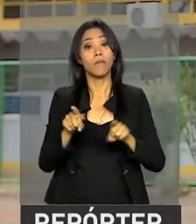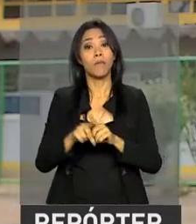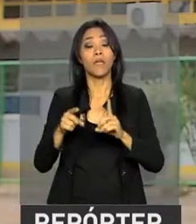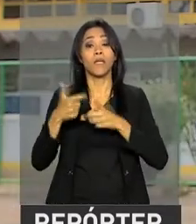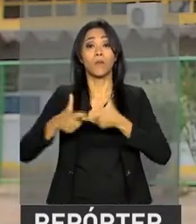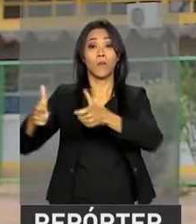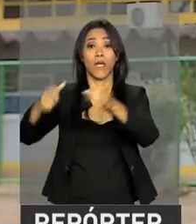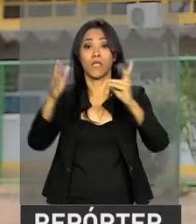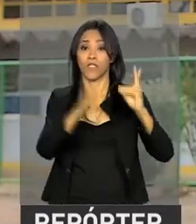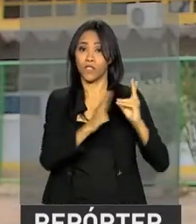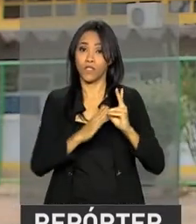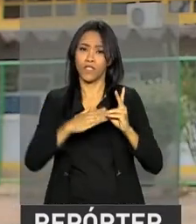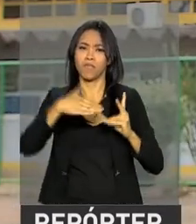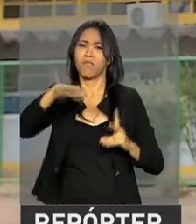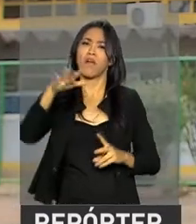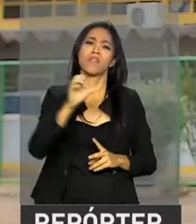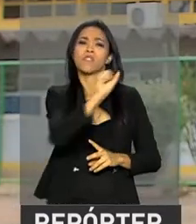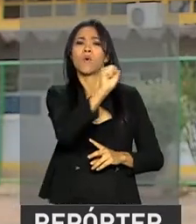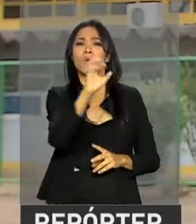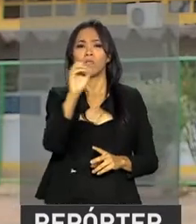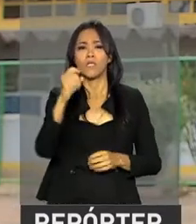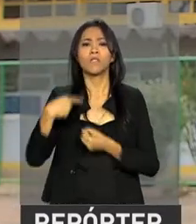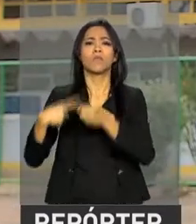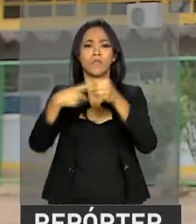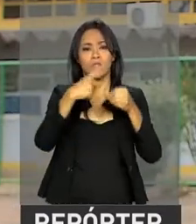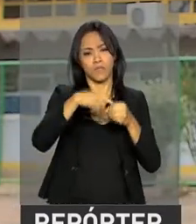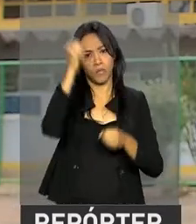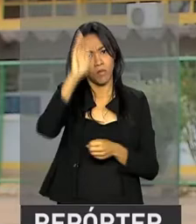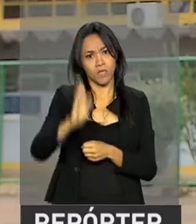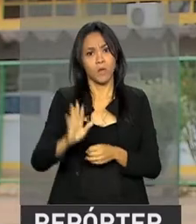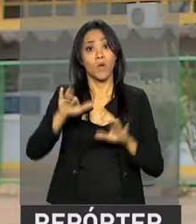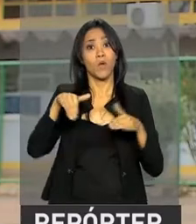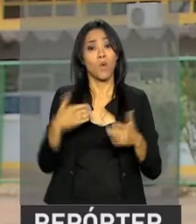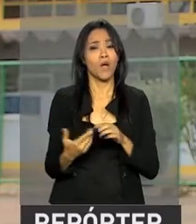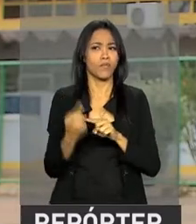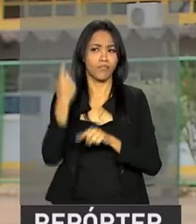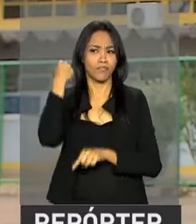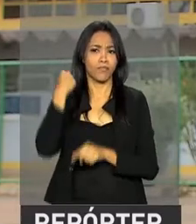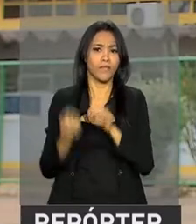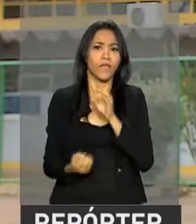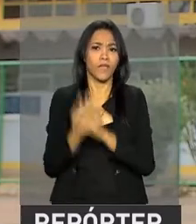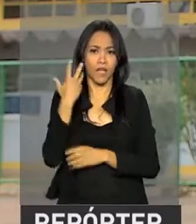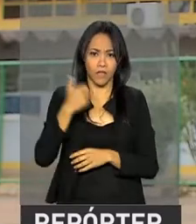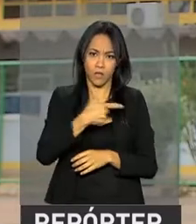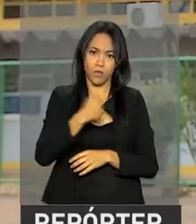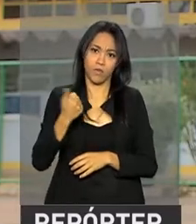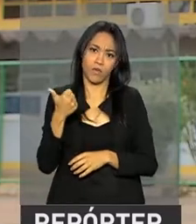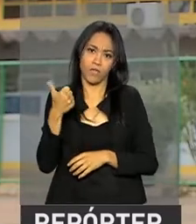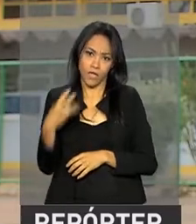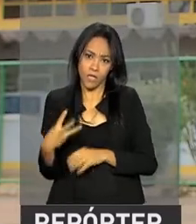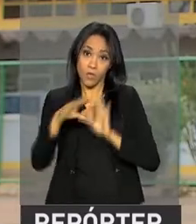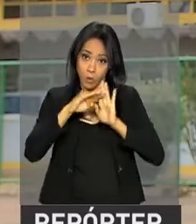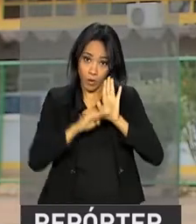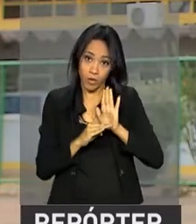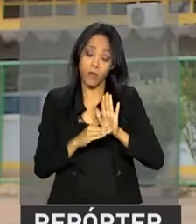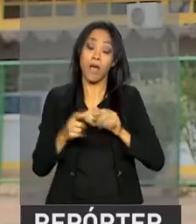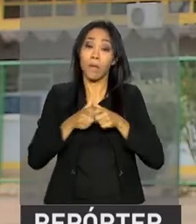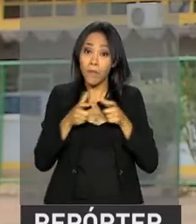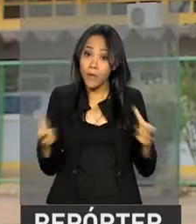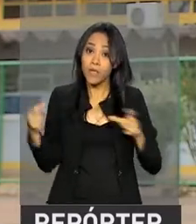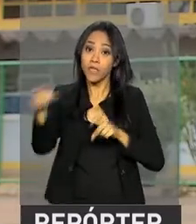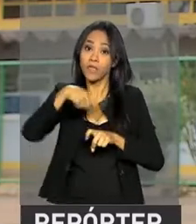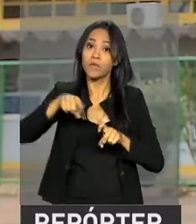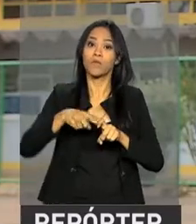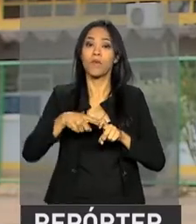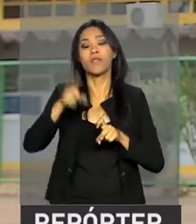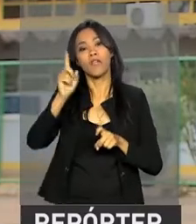mais de 800 municípios de todo o país. Quando o programa foi criado em 2013, a maioria dos médicos era